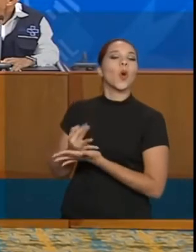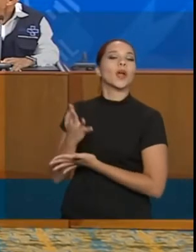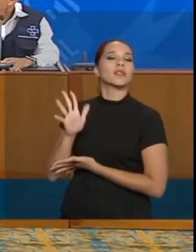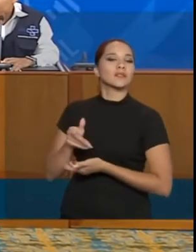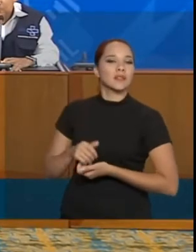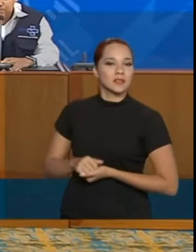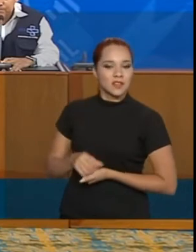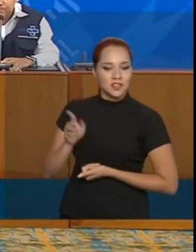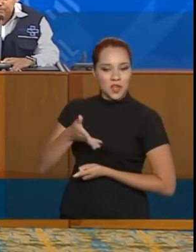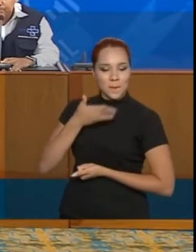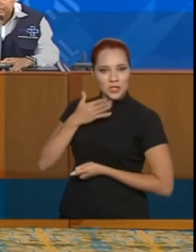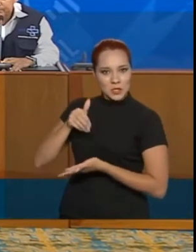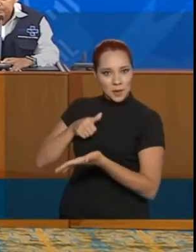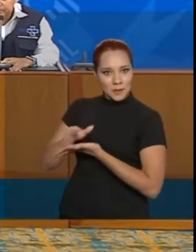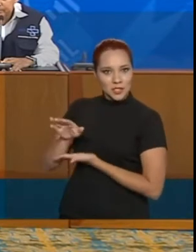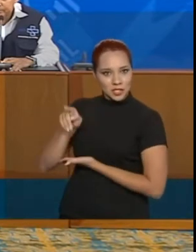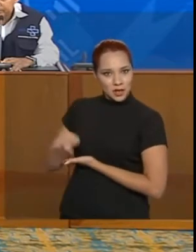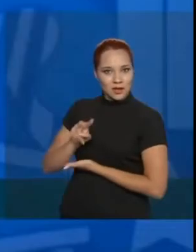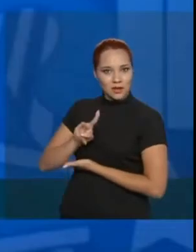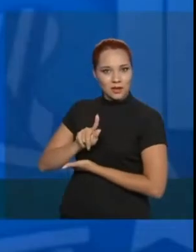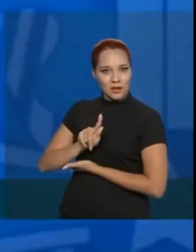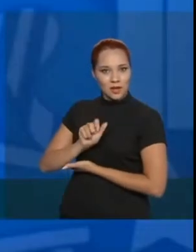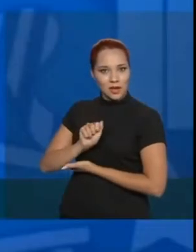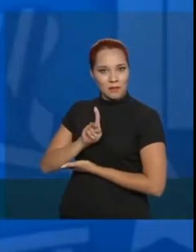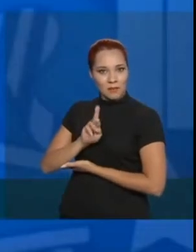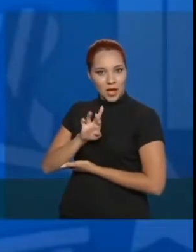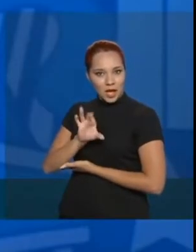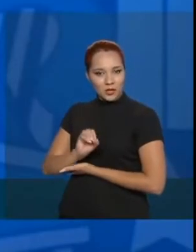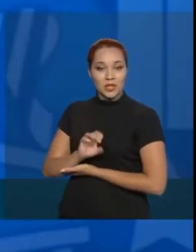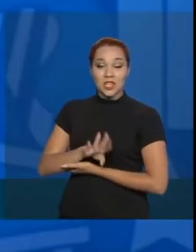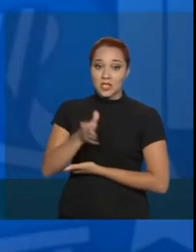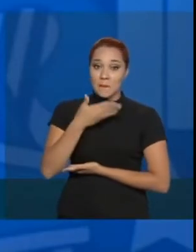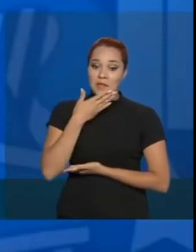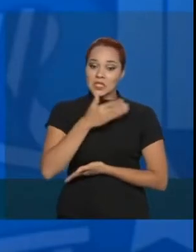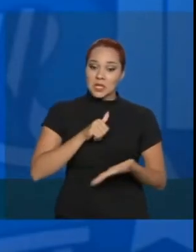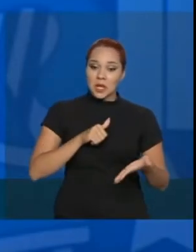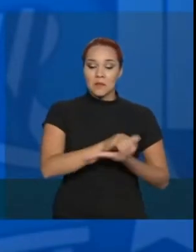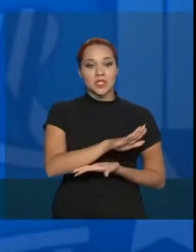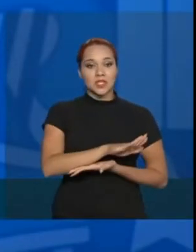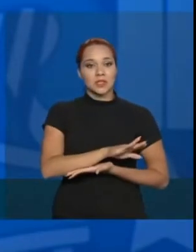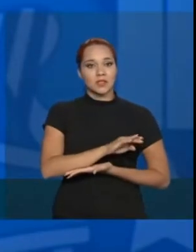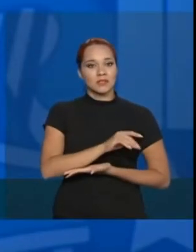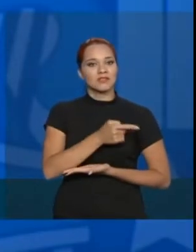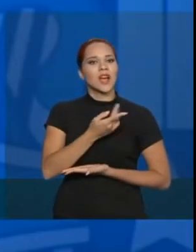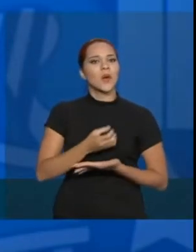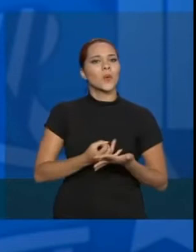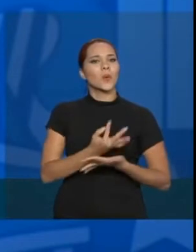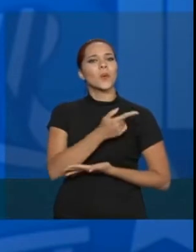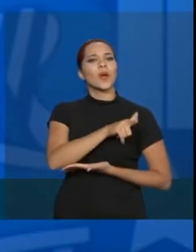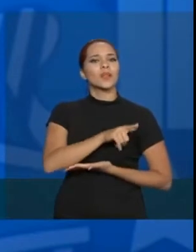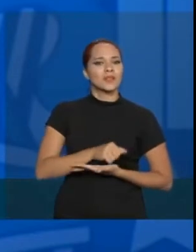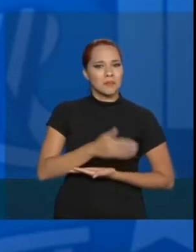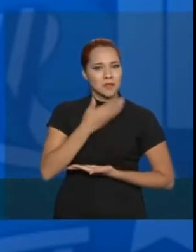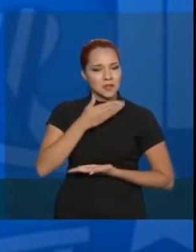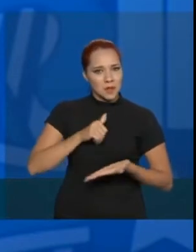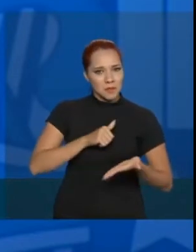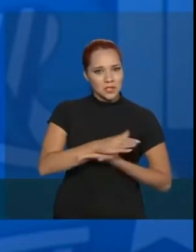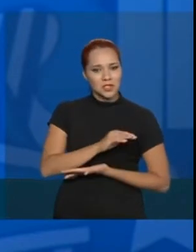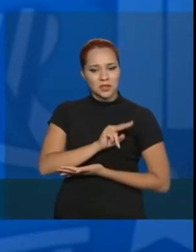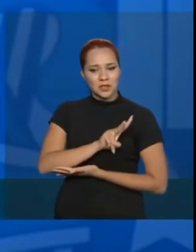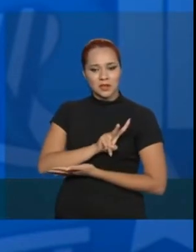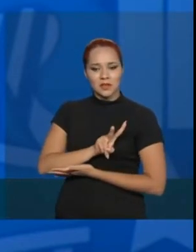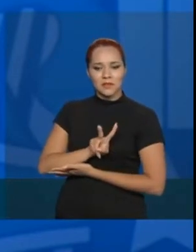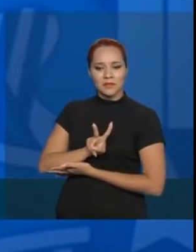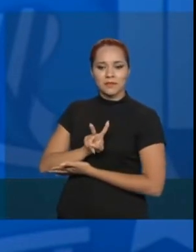Já pediram para demitir o Gabardo? Quantas vezes pediram para demitir o Erno Harzen? Quantas vezes pediram para demitir o